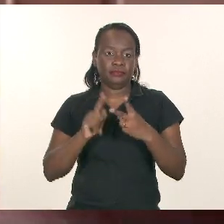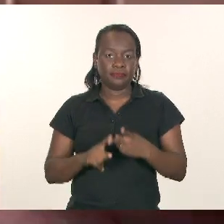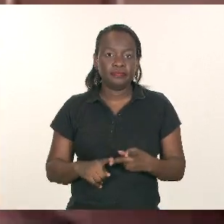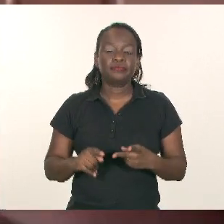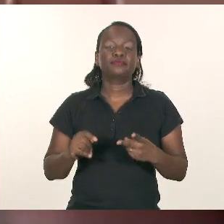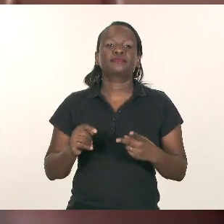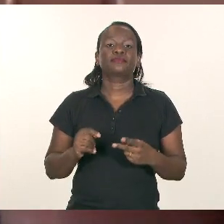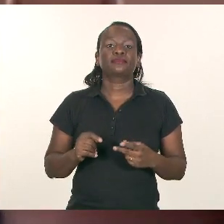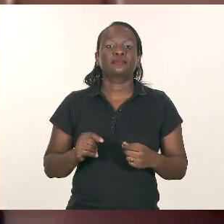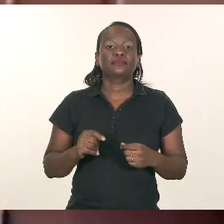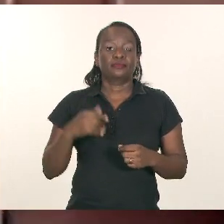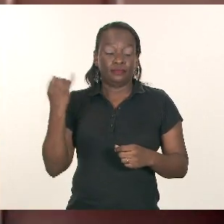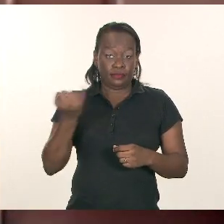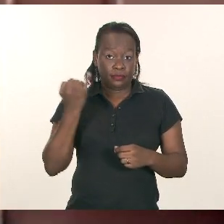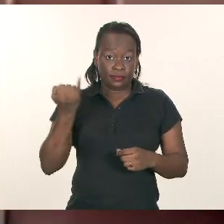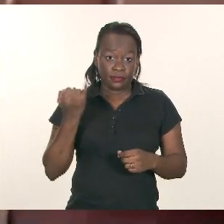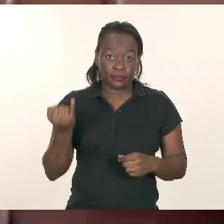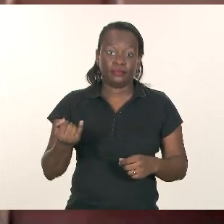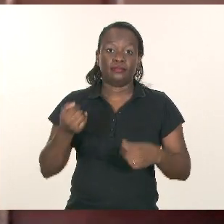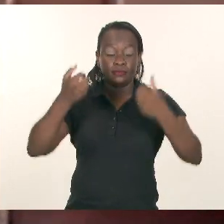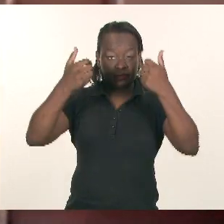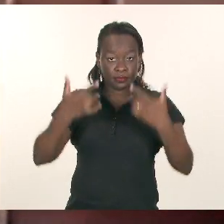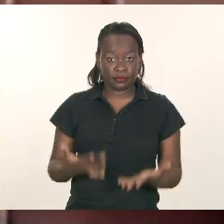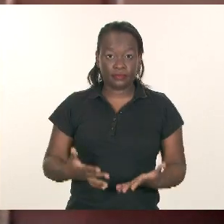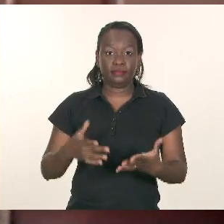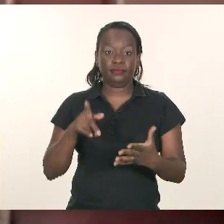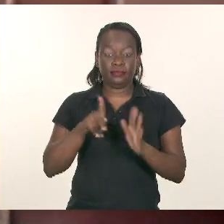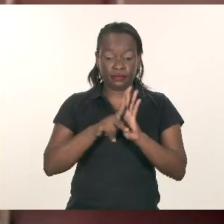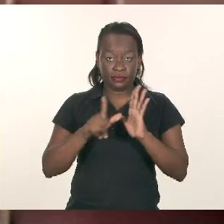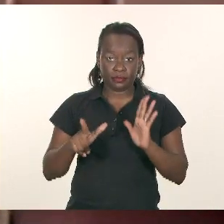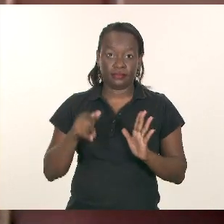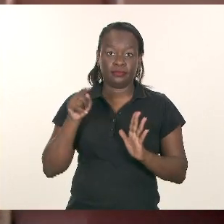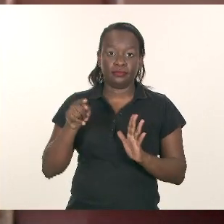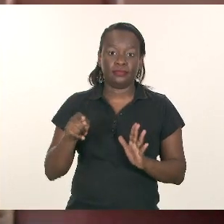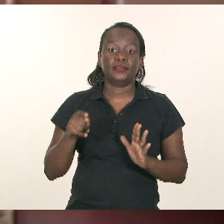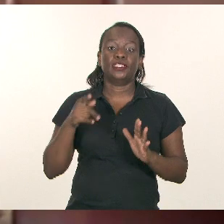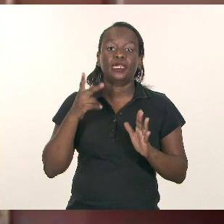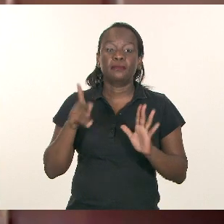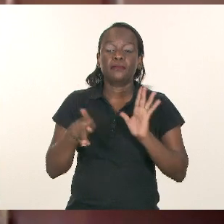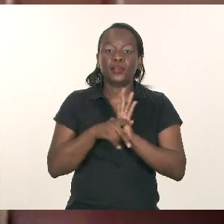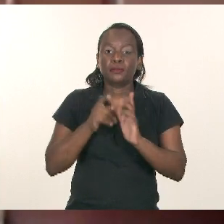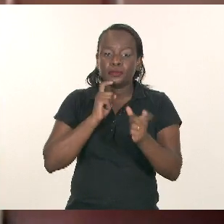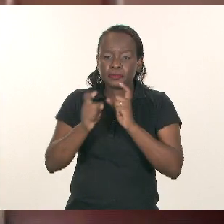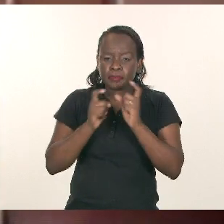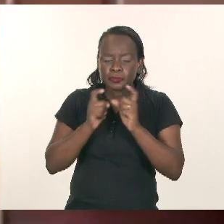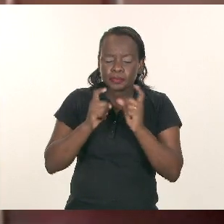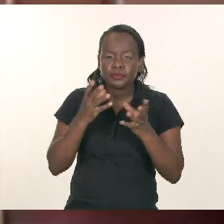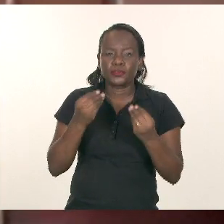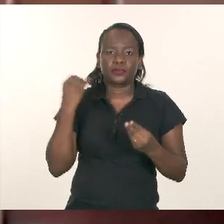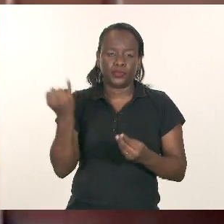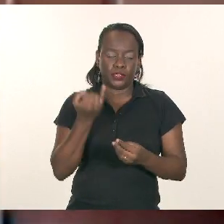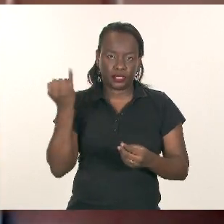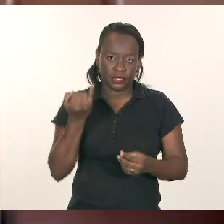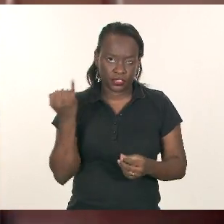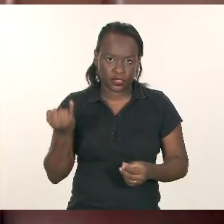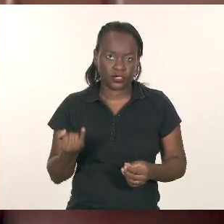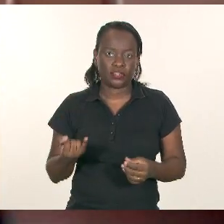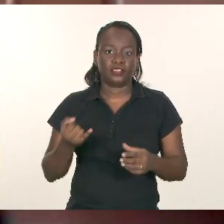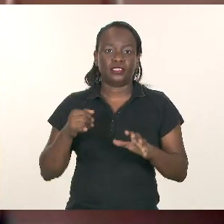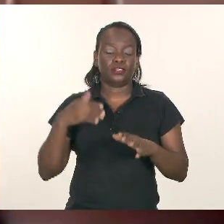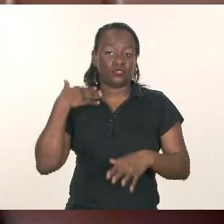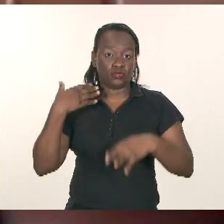Cardoso. Importante mencionar que esse projeto ele é fruto de um diálogo muito importante entre